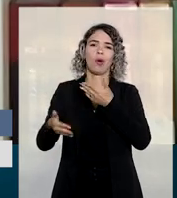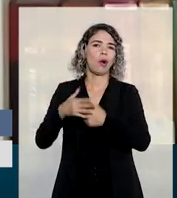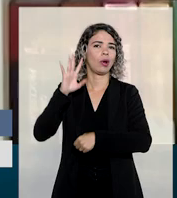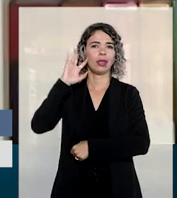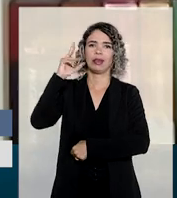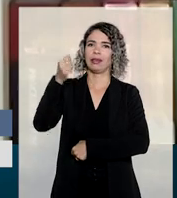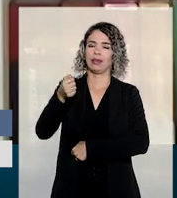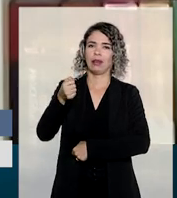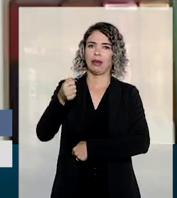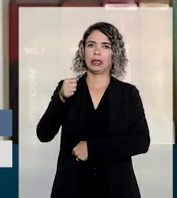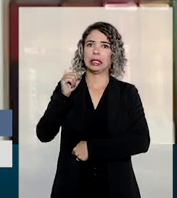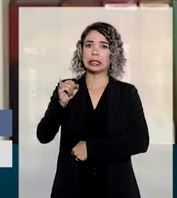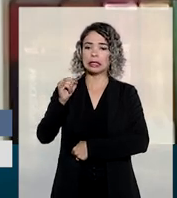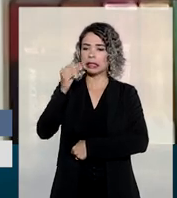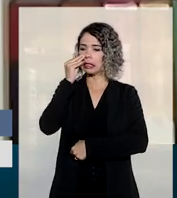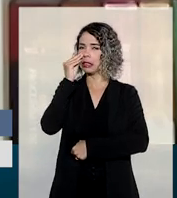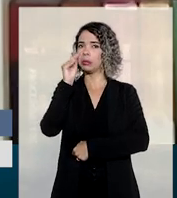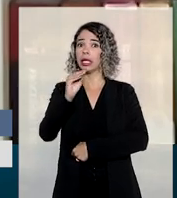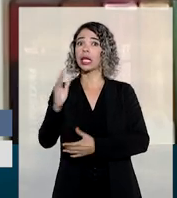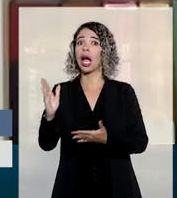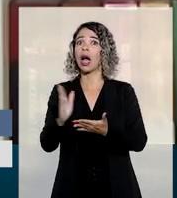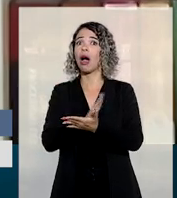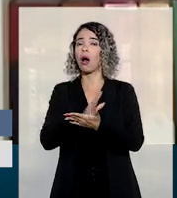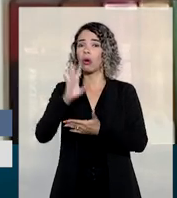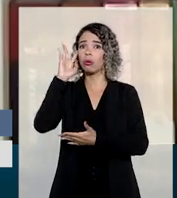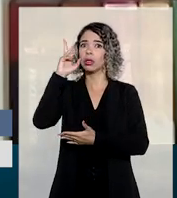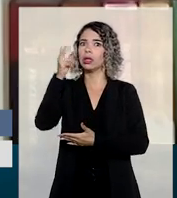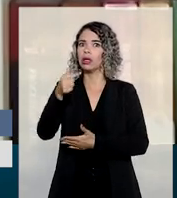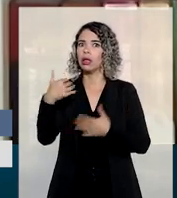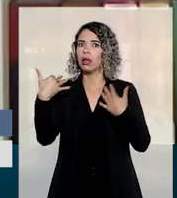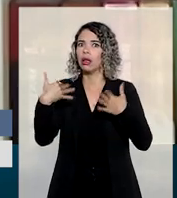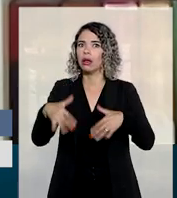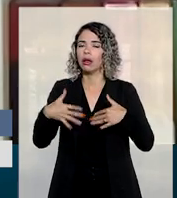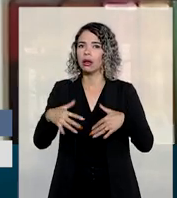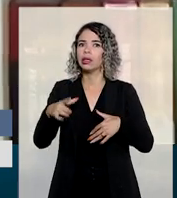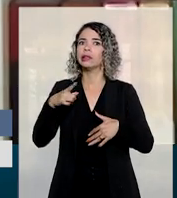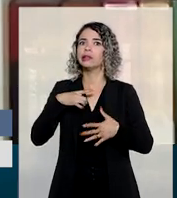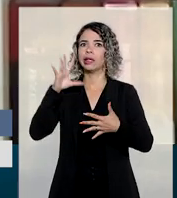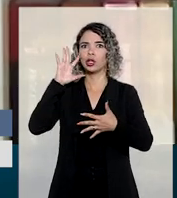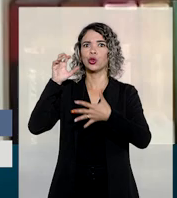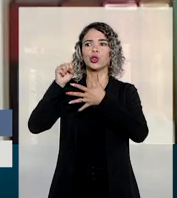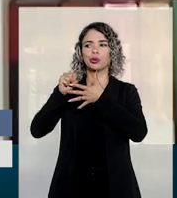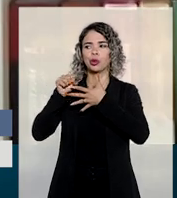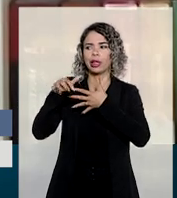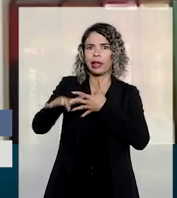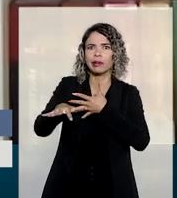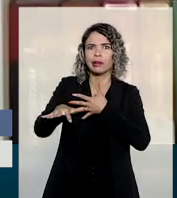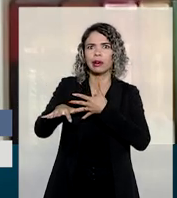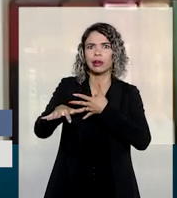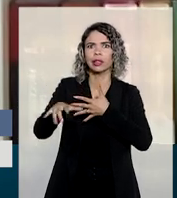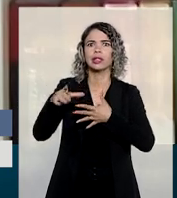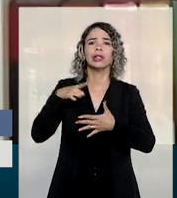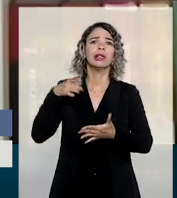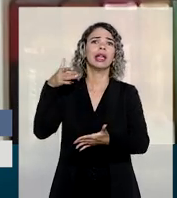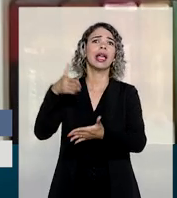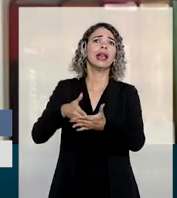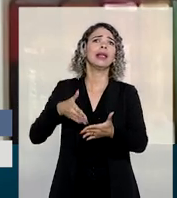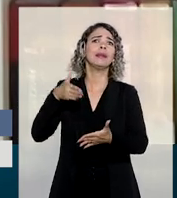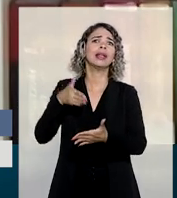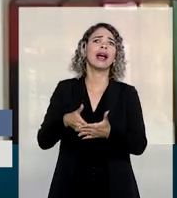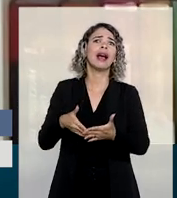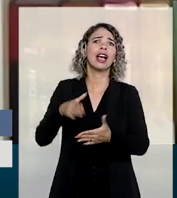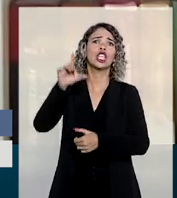fato, qualquer decisão judicial, sob pena de a gente criar, por meio de entendimento jurisprudencial,